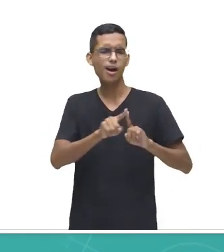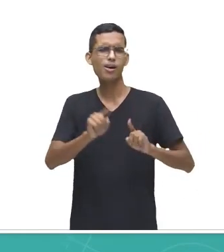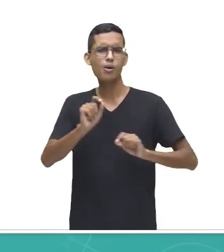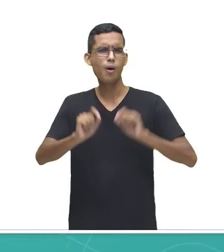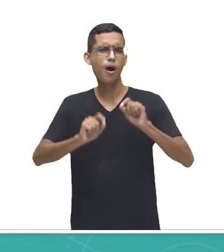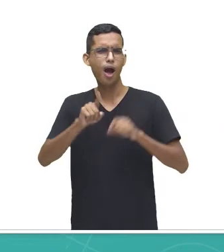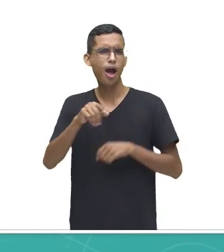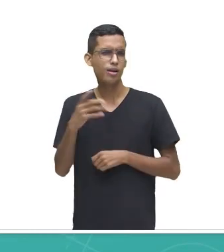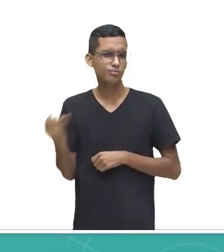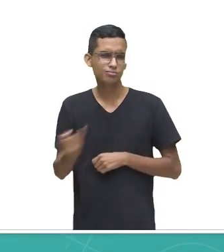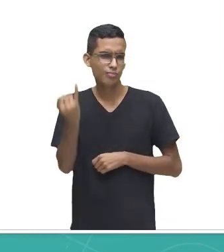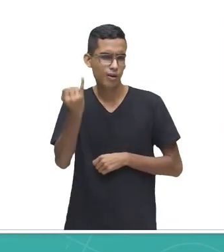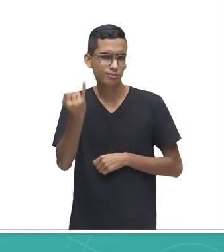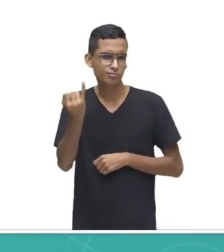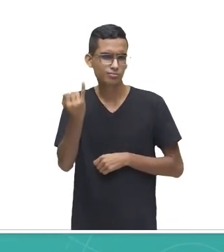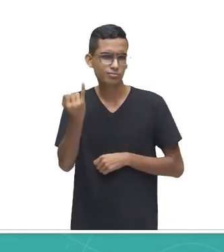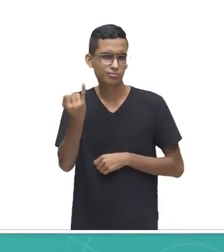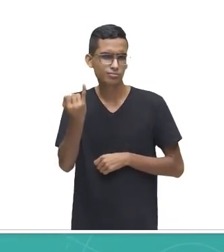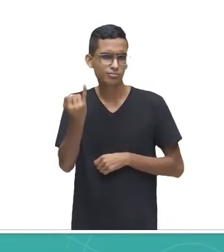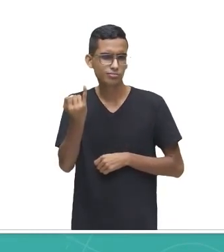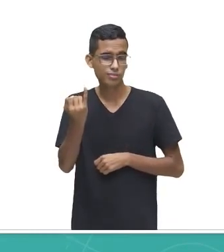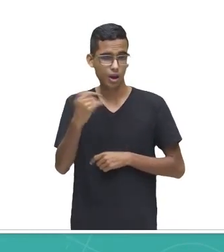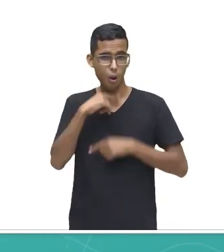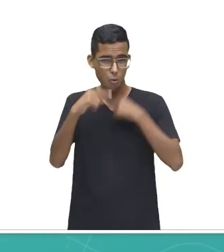Na dúvida, se ame.